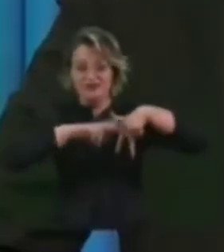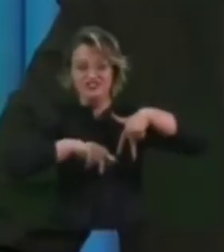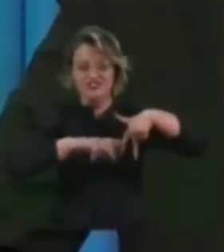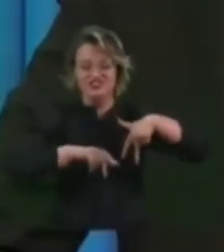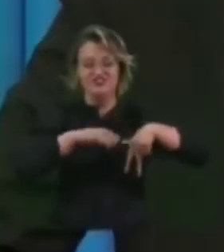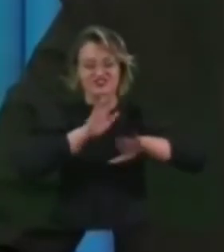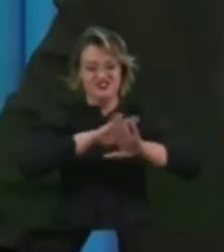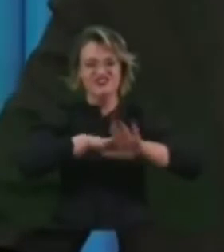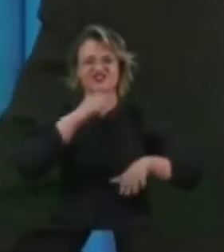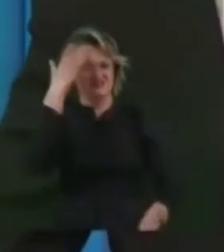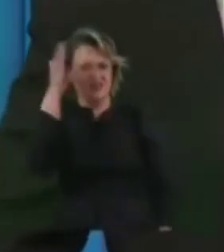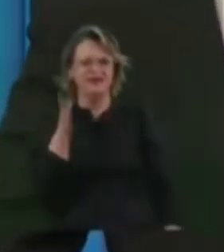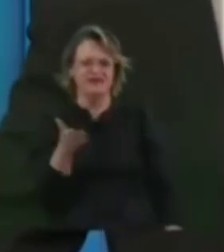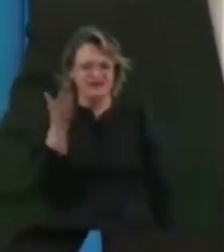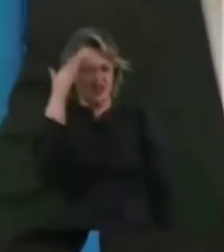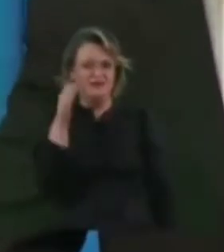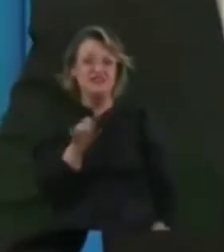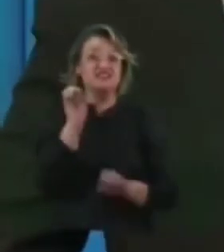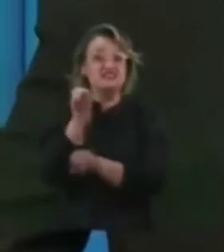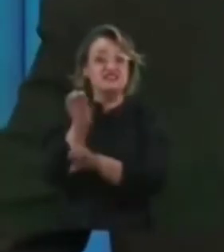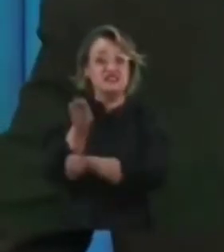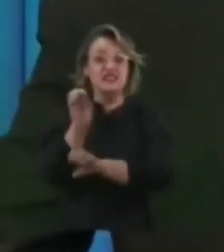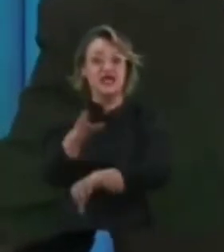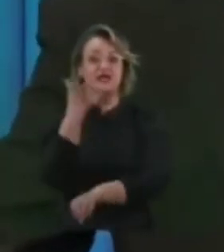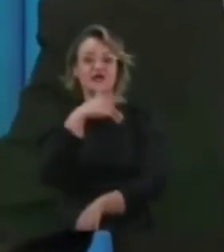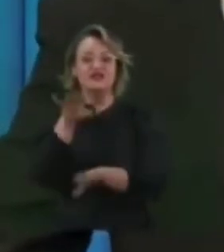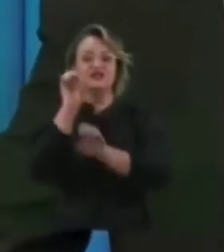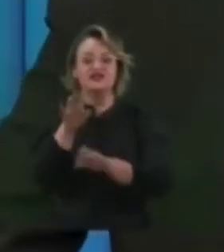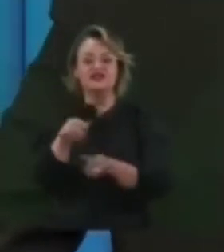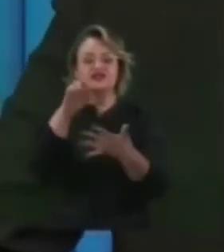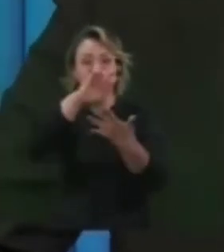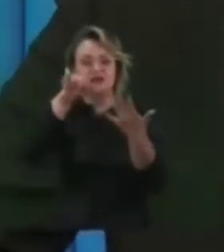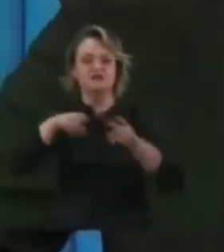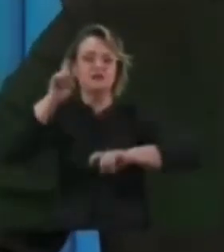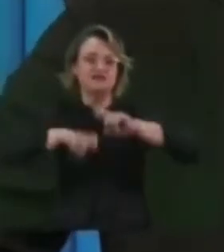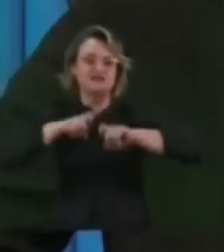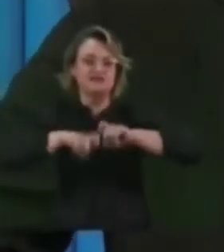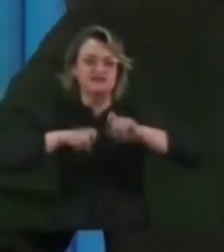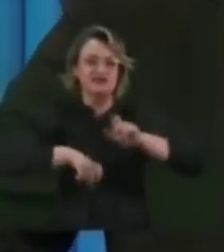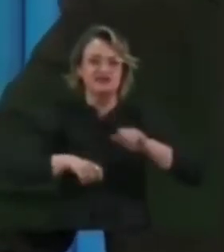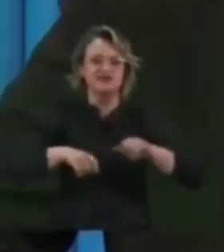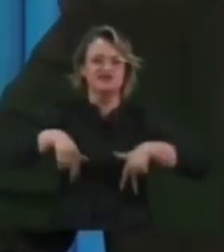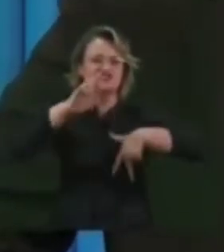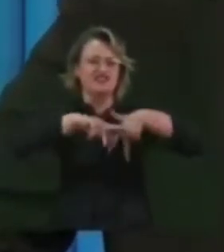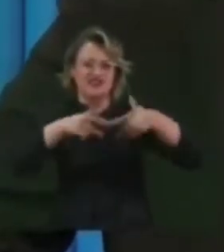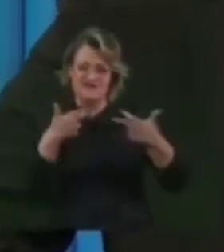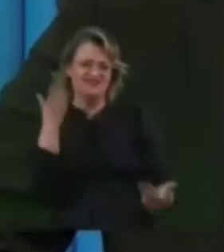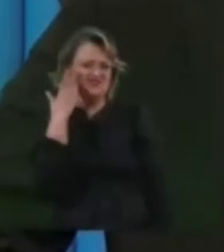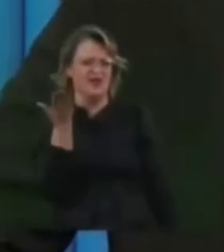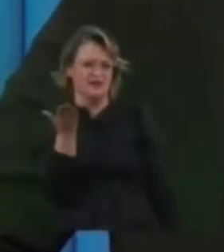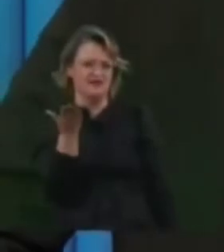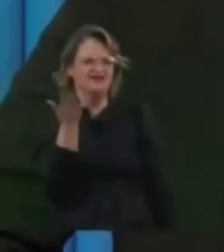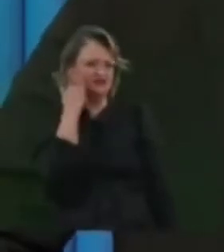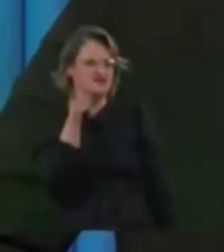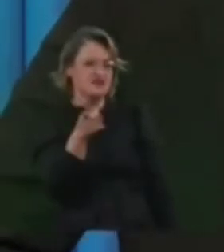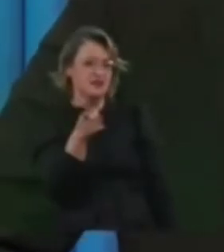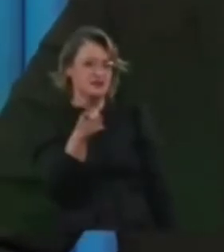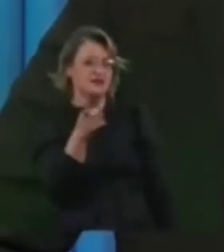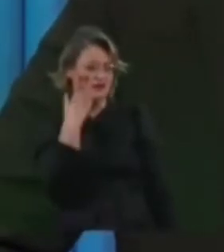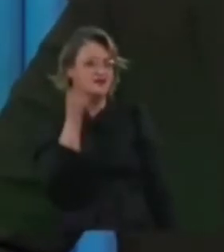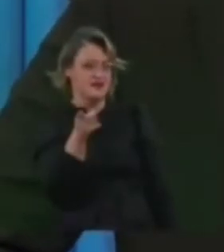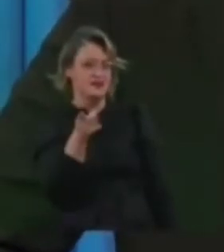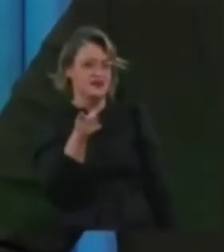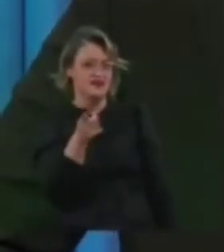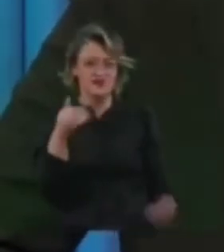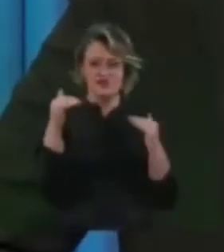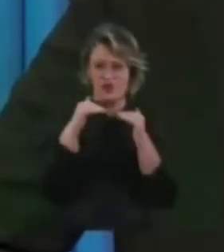que é. Que é trazer para as nossas crianças o trato sexual. A ideologia de gênero, você sabe o que que é muito bem isso. Eu gostaria que você respondesse,